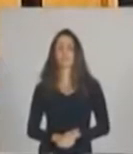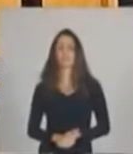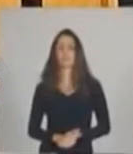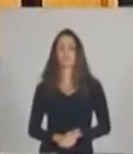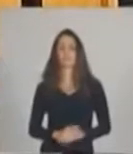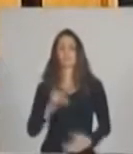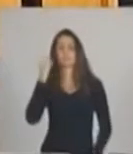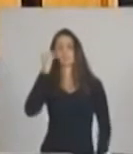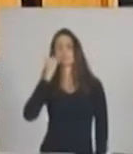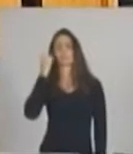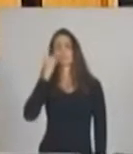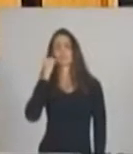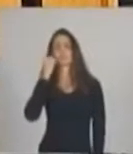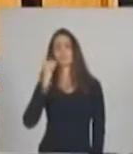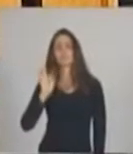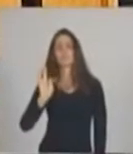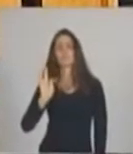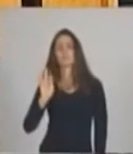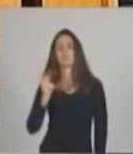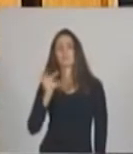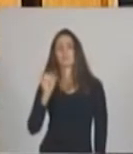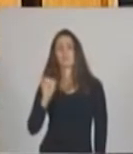Deputado Torino Marques.